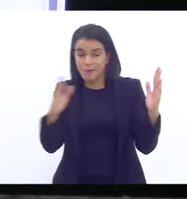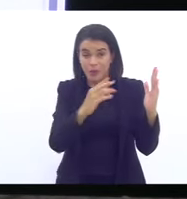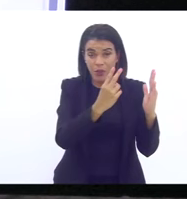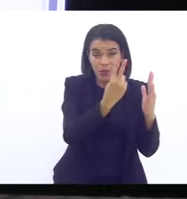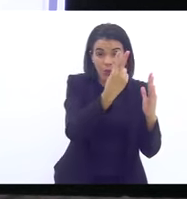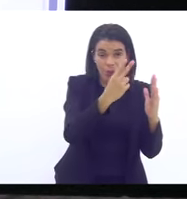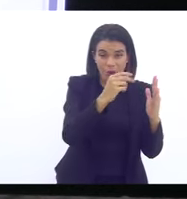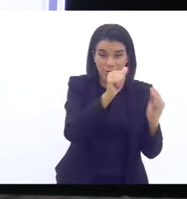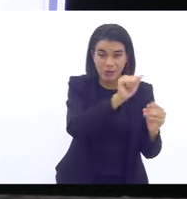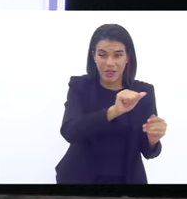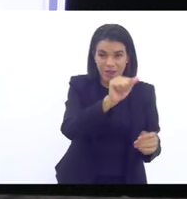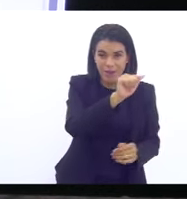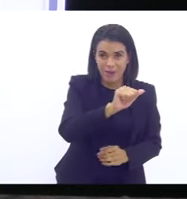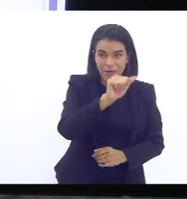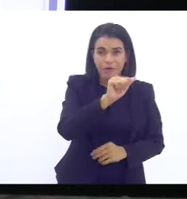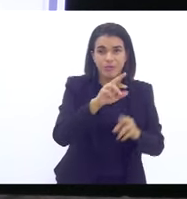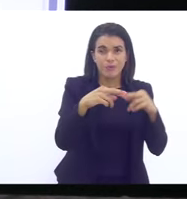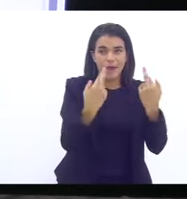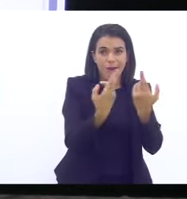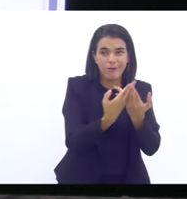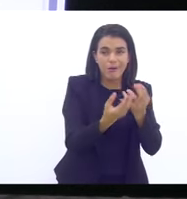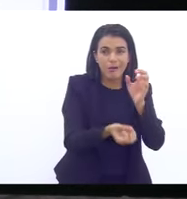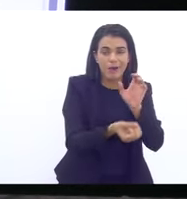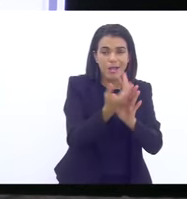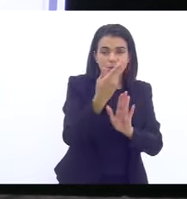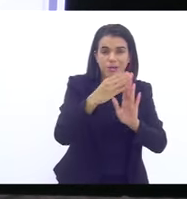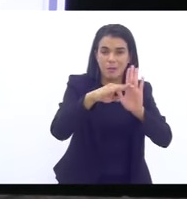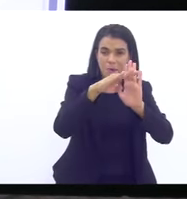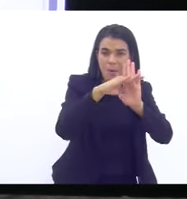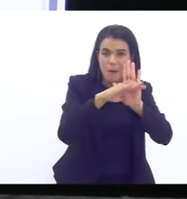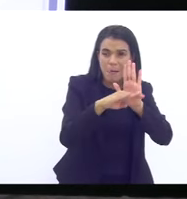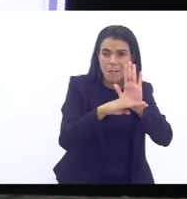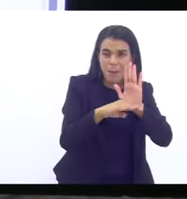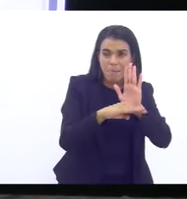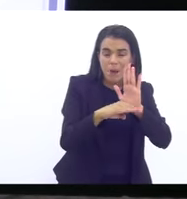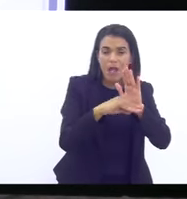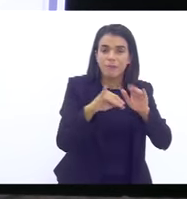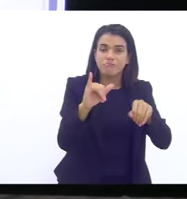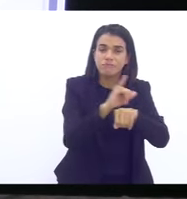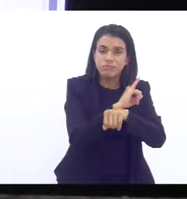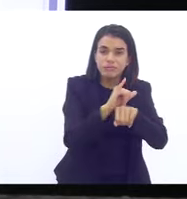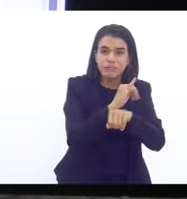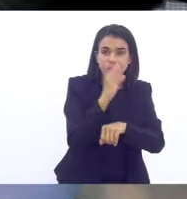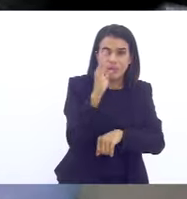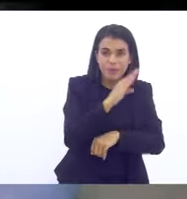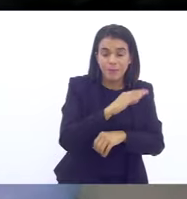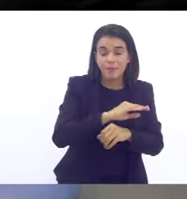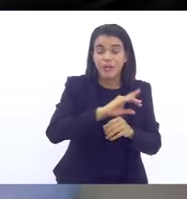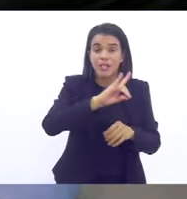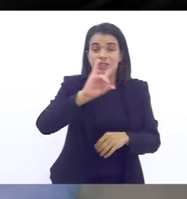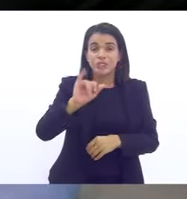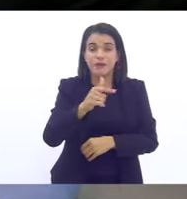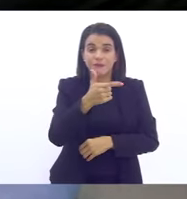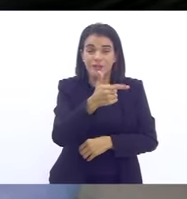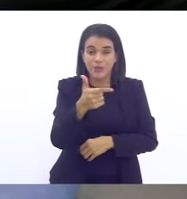uma reunião para a construção de protocolos e planos de contingência com as concessionárias. Dia 22 de agosto, fizemos essa